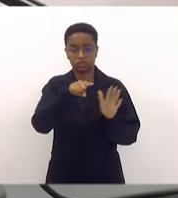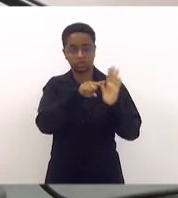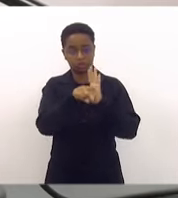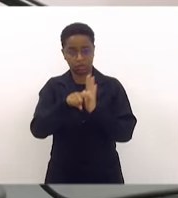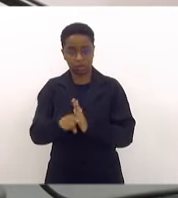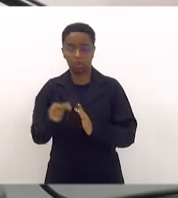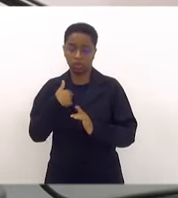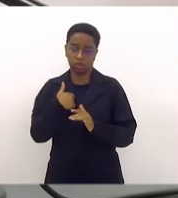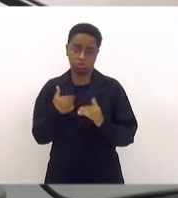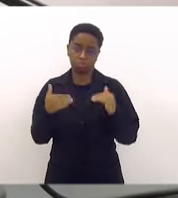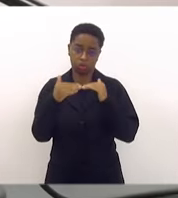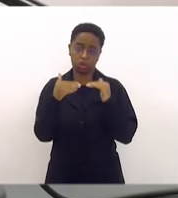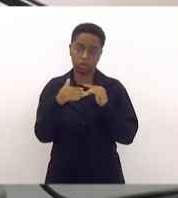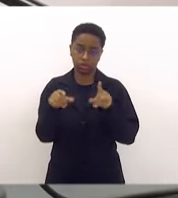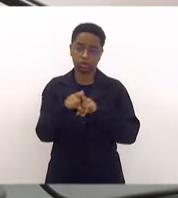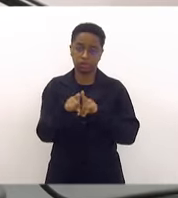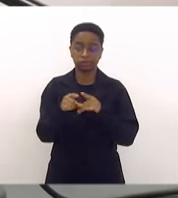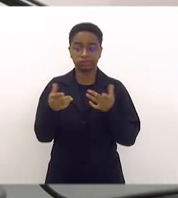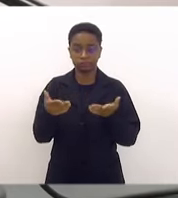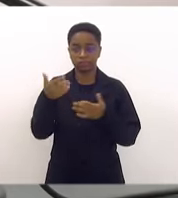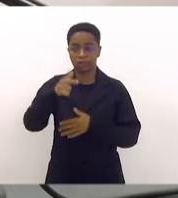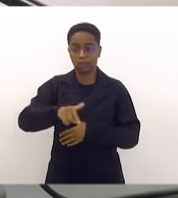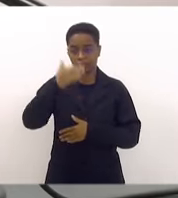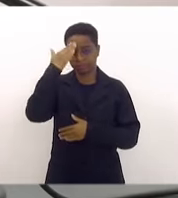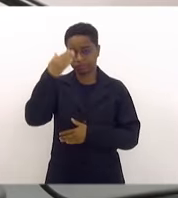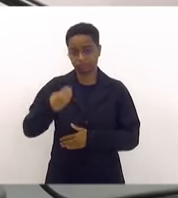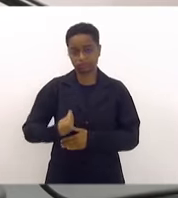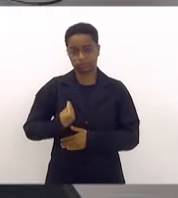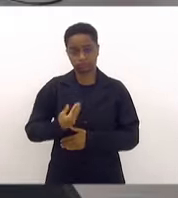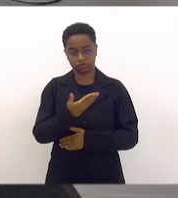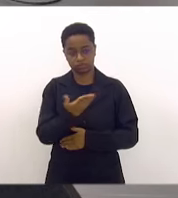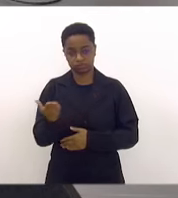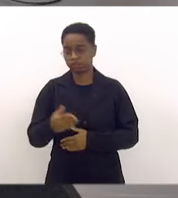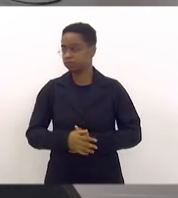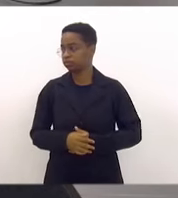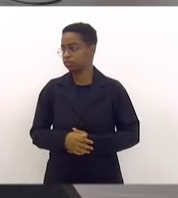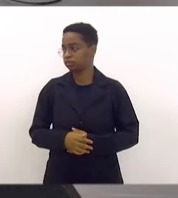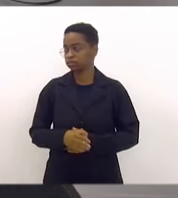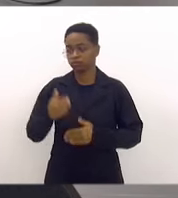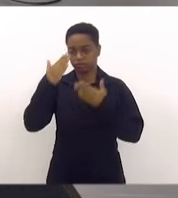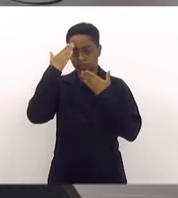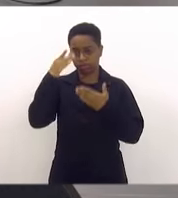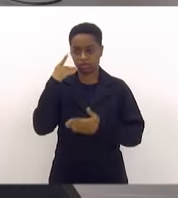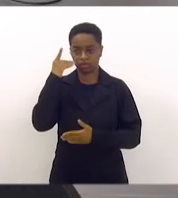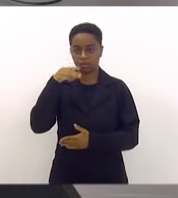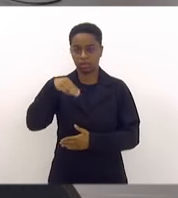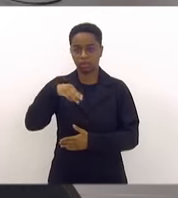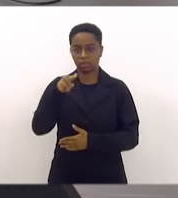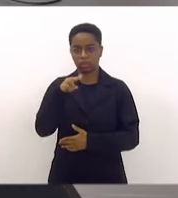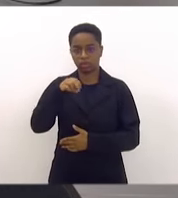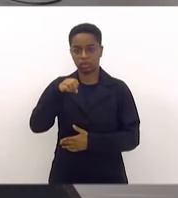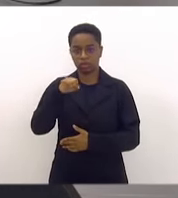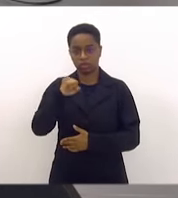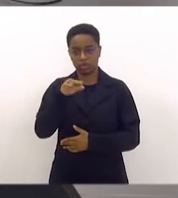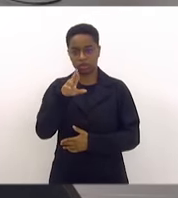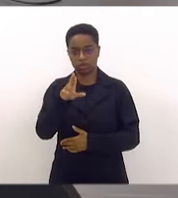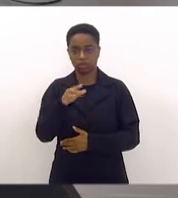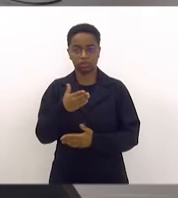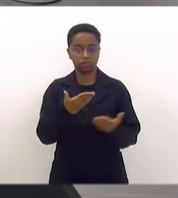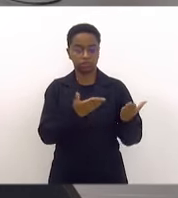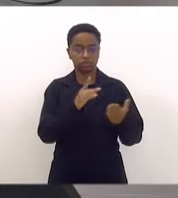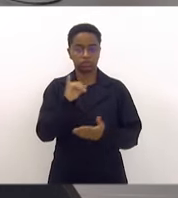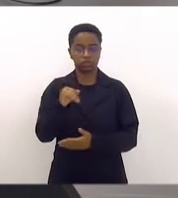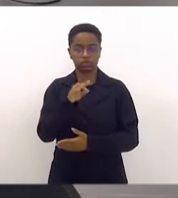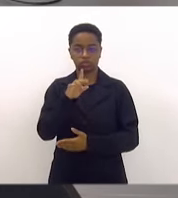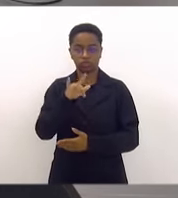contempla também e agradecer mais uma vez a presença de vocês muito obrigada deputado munir Neto Deputado Júlio Rocha